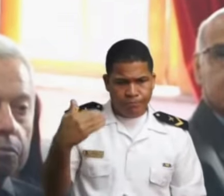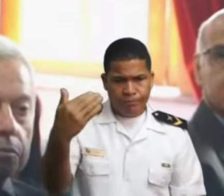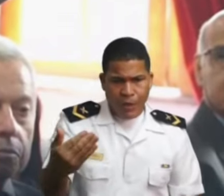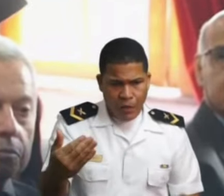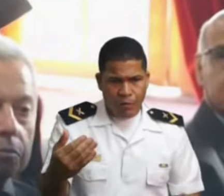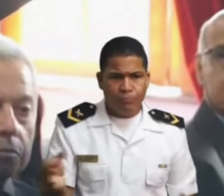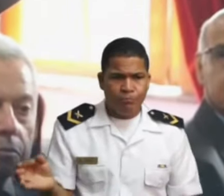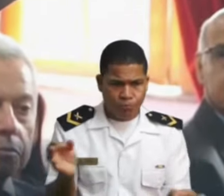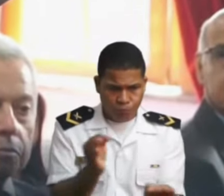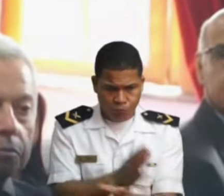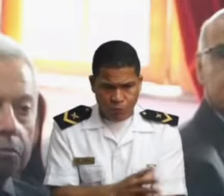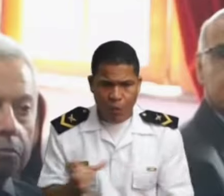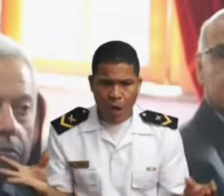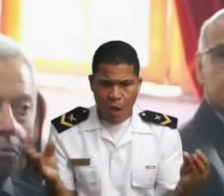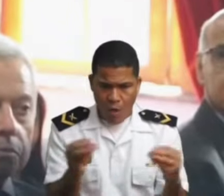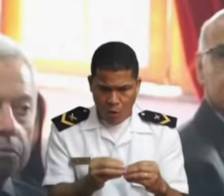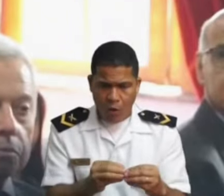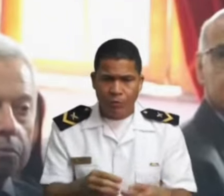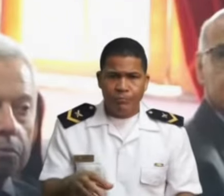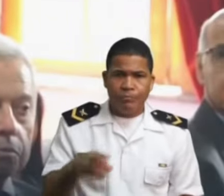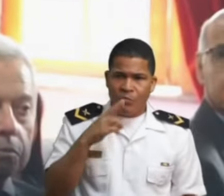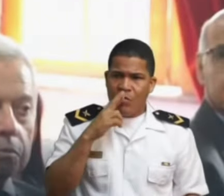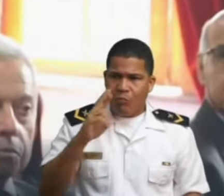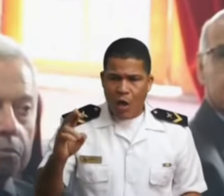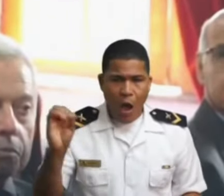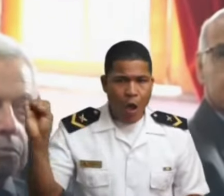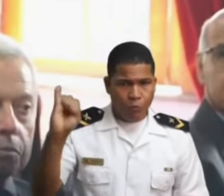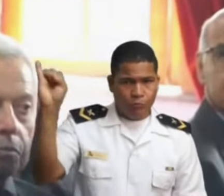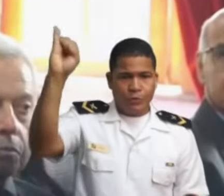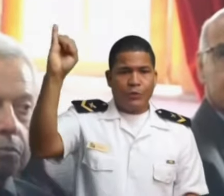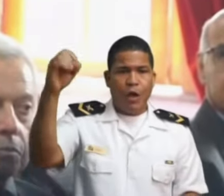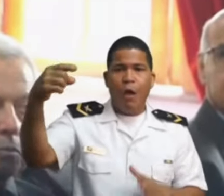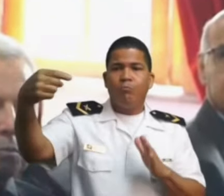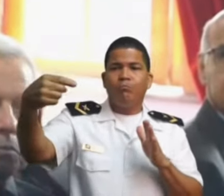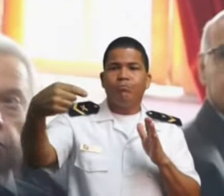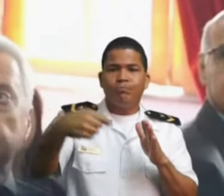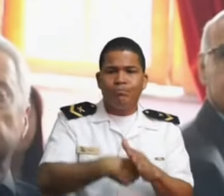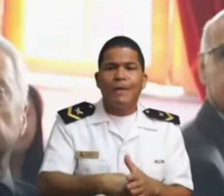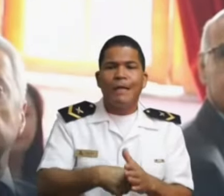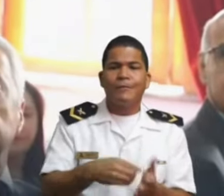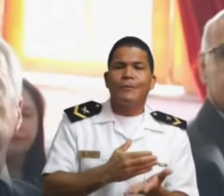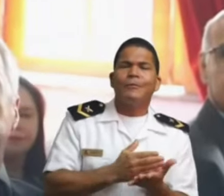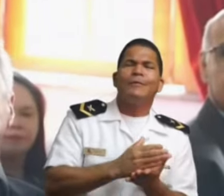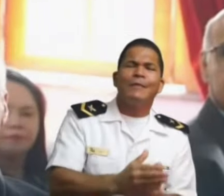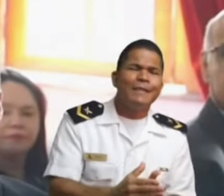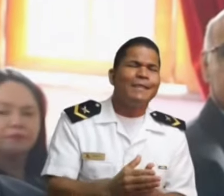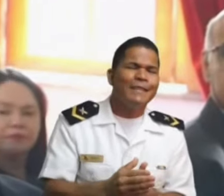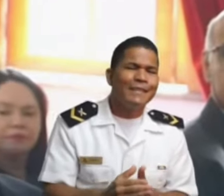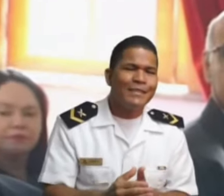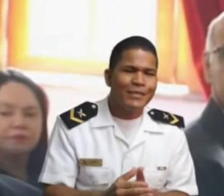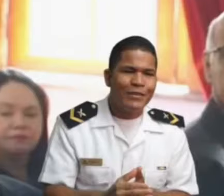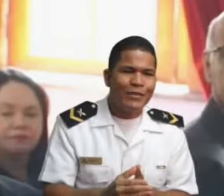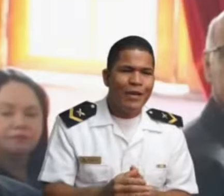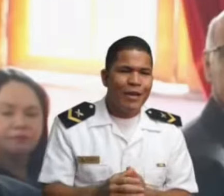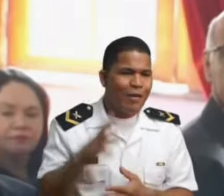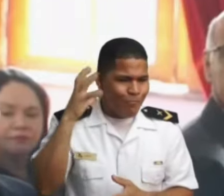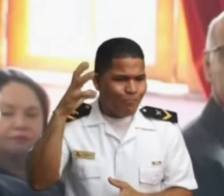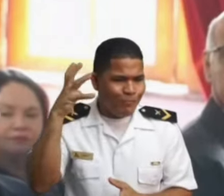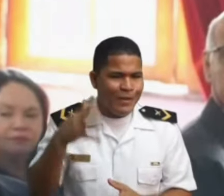concluímos que a resposta mais importante à pergunta apresentada no início dessa breve fala